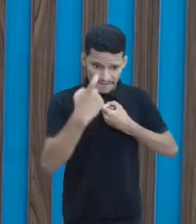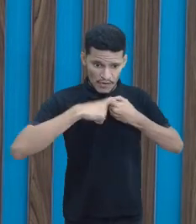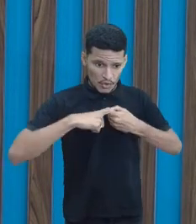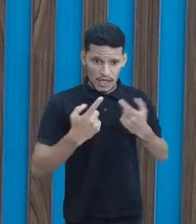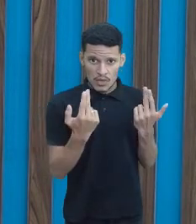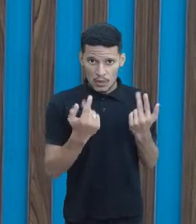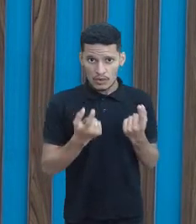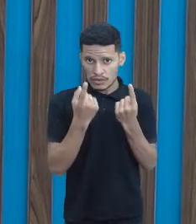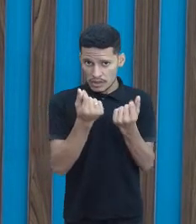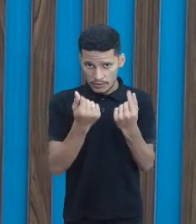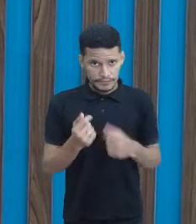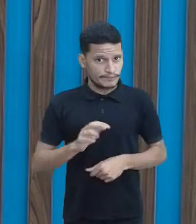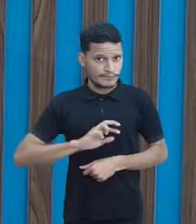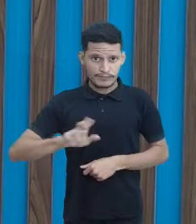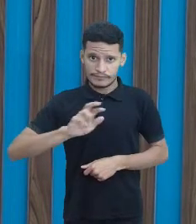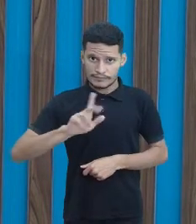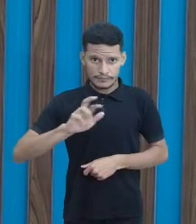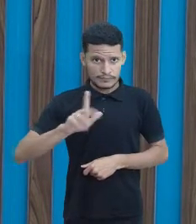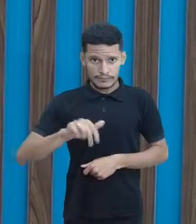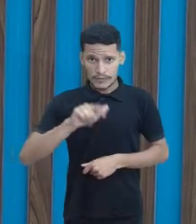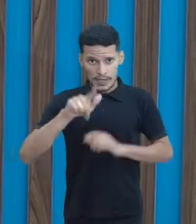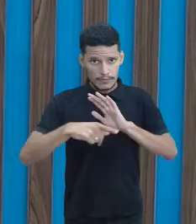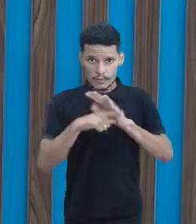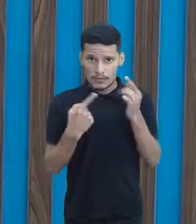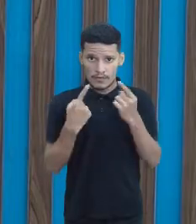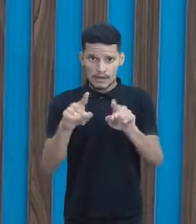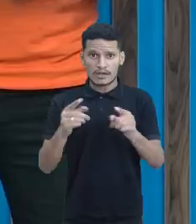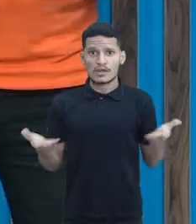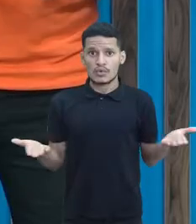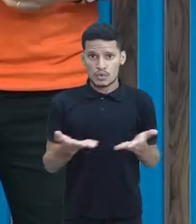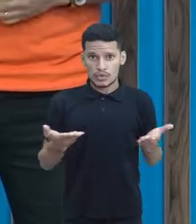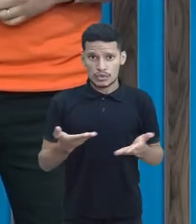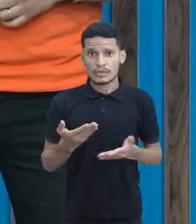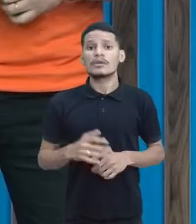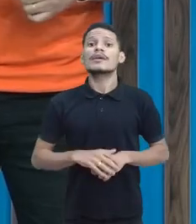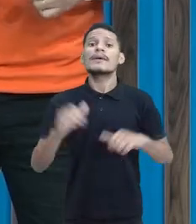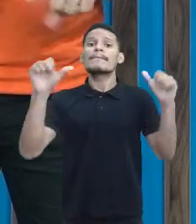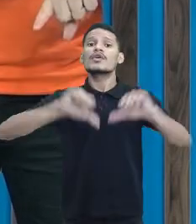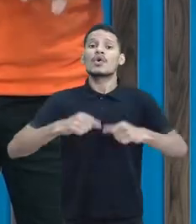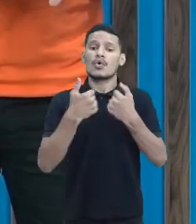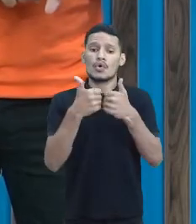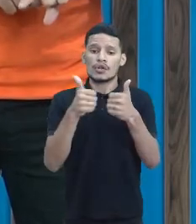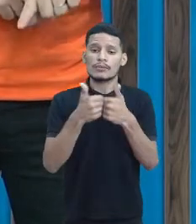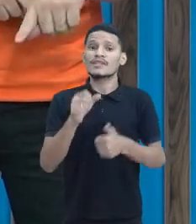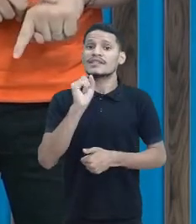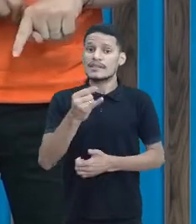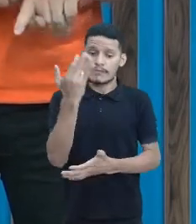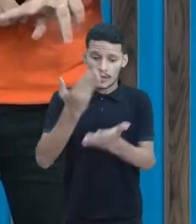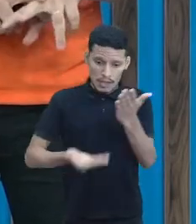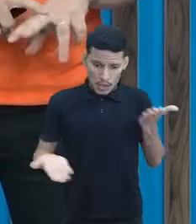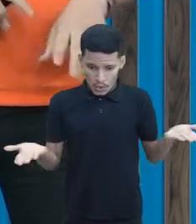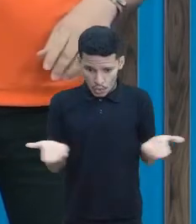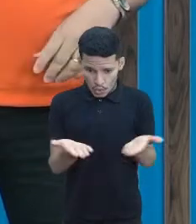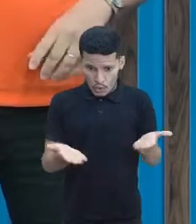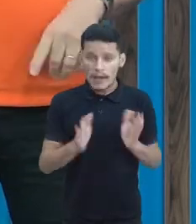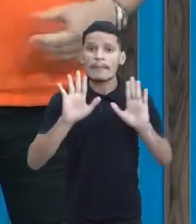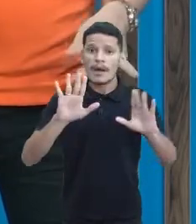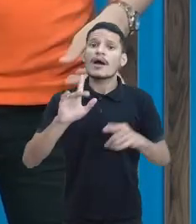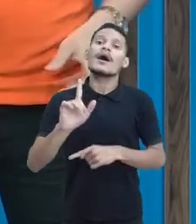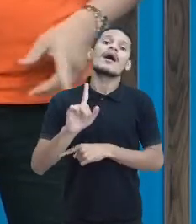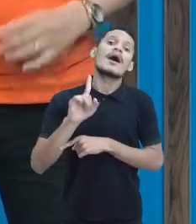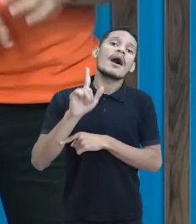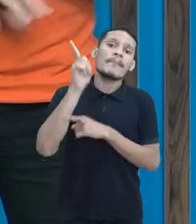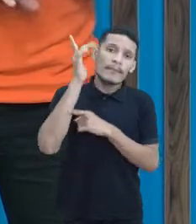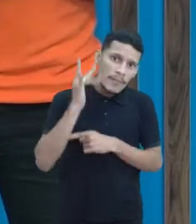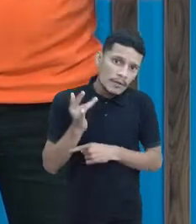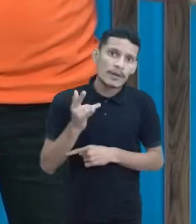como o dinheiro, certo? Essa é a nossa provocação de hoje. Pior do que ônibus. Ônibus ainda você perde ele hoje, agora, mas amanhã ele passa no mesmo